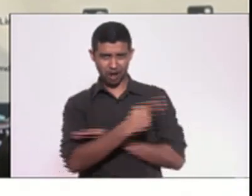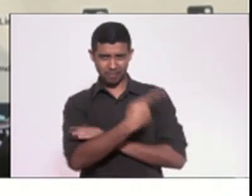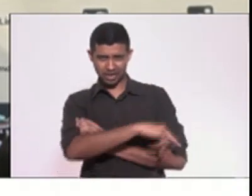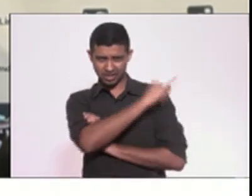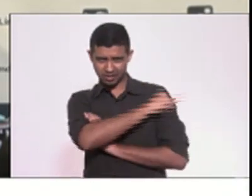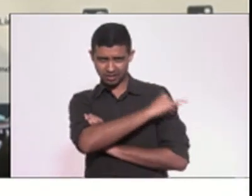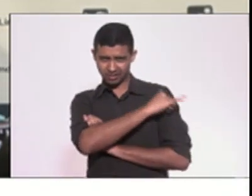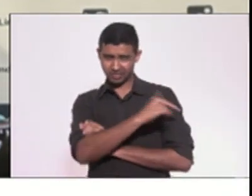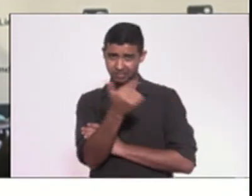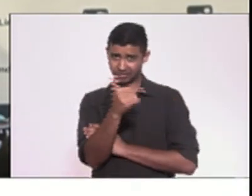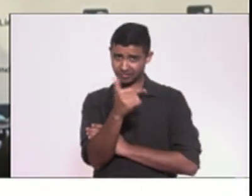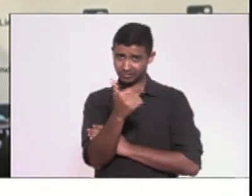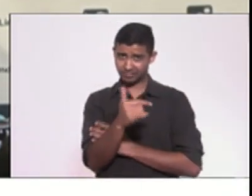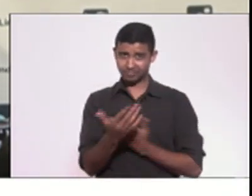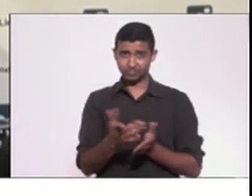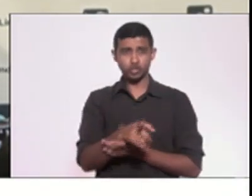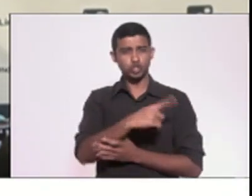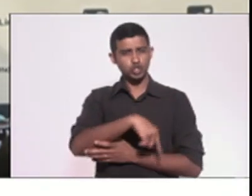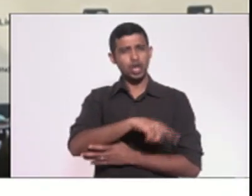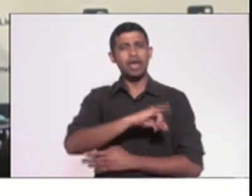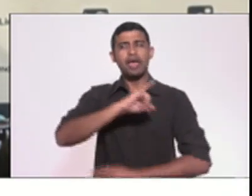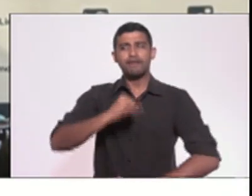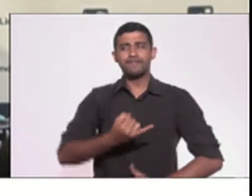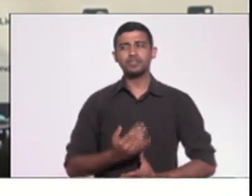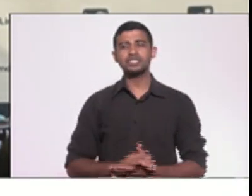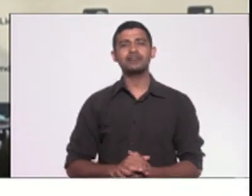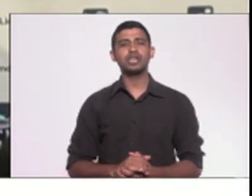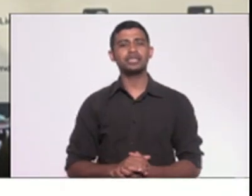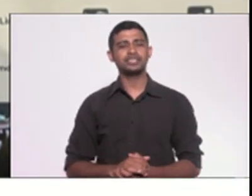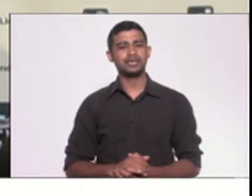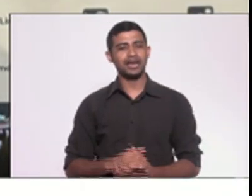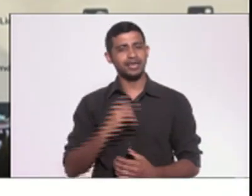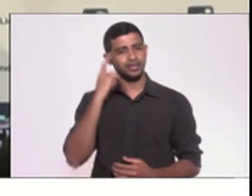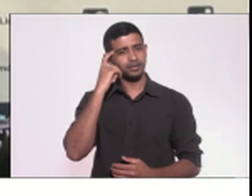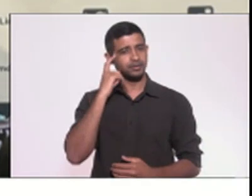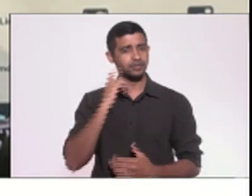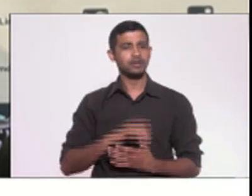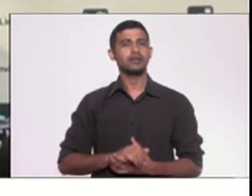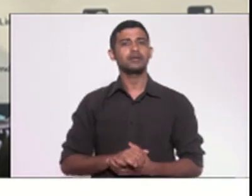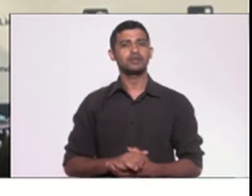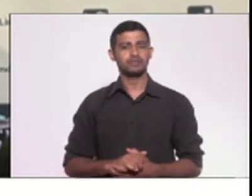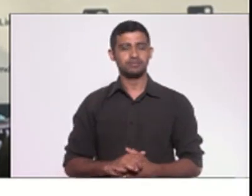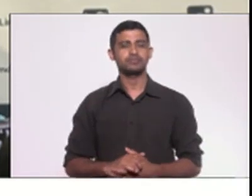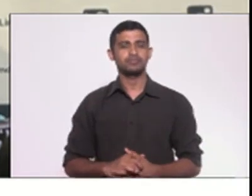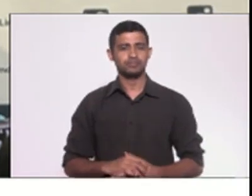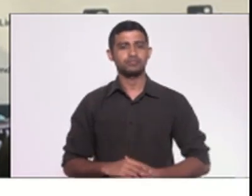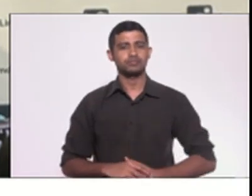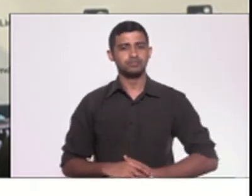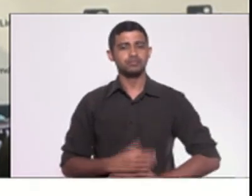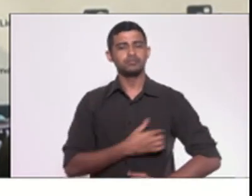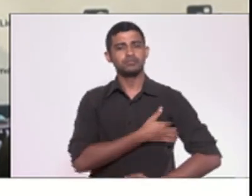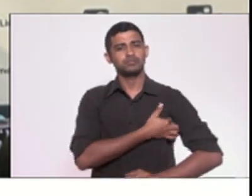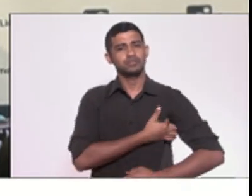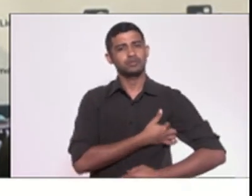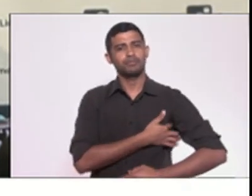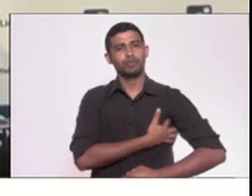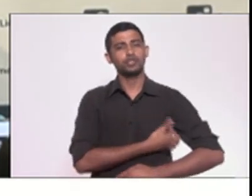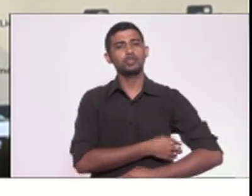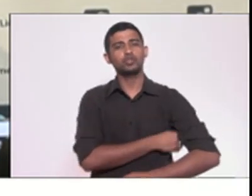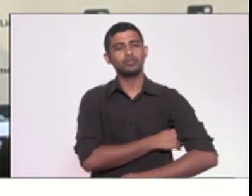Mas certamente nós reciclamos talvez mais de 50% do que nós produzimos aqui no estado do Rio de